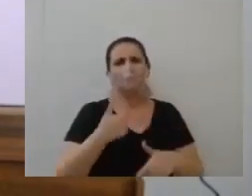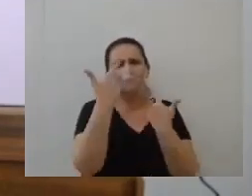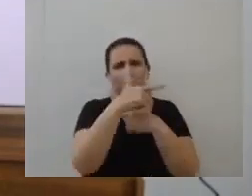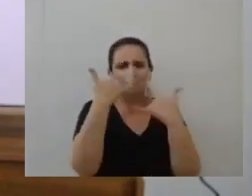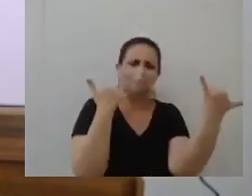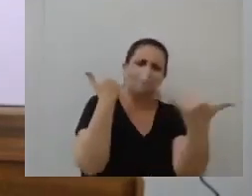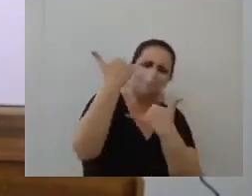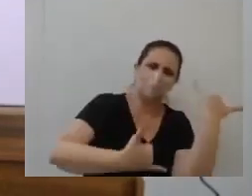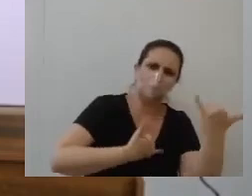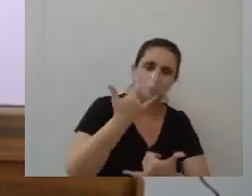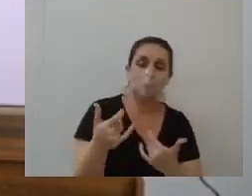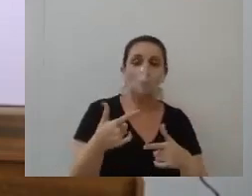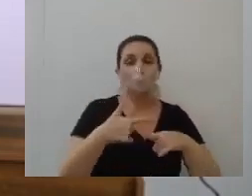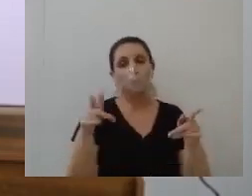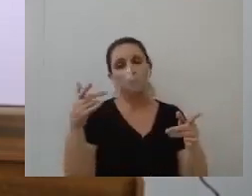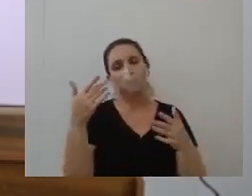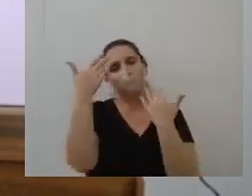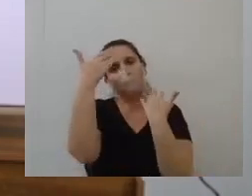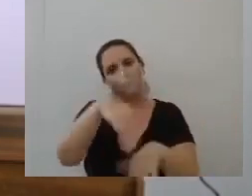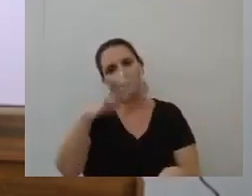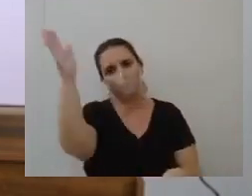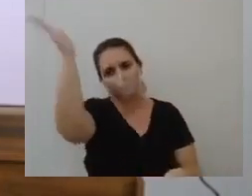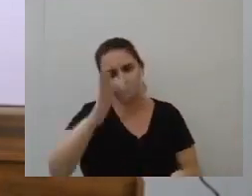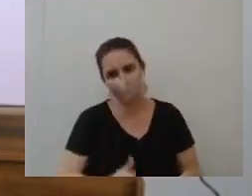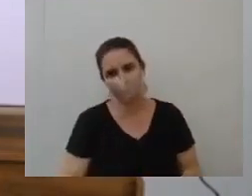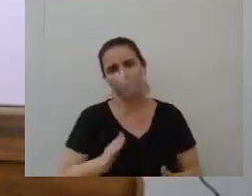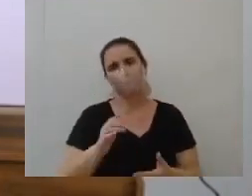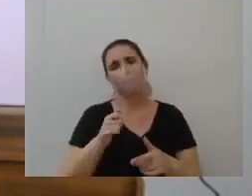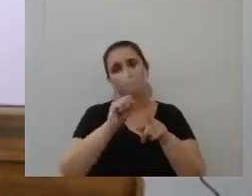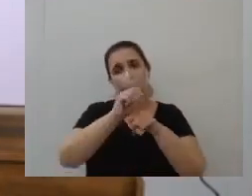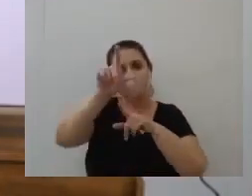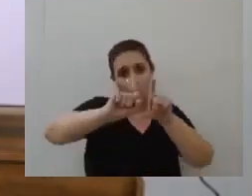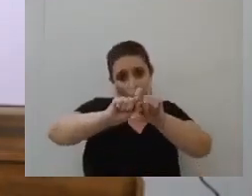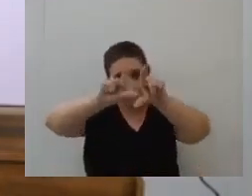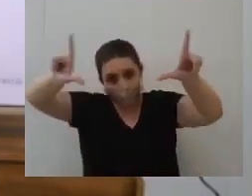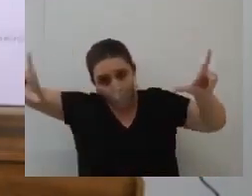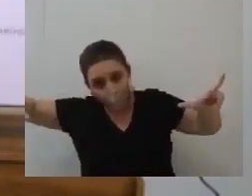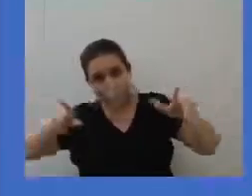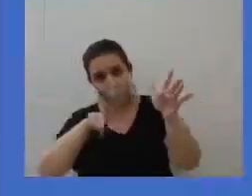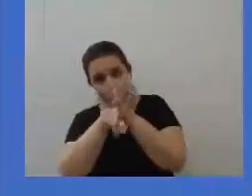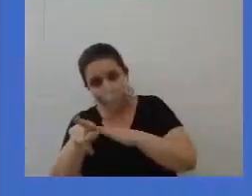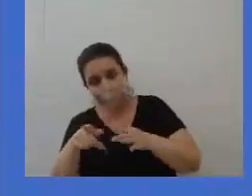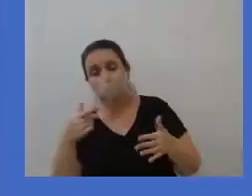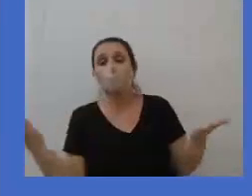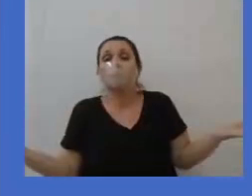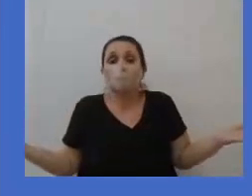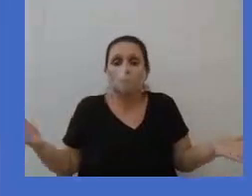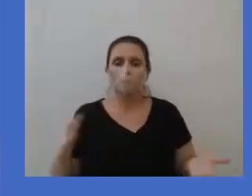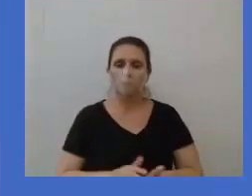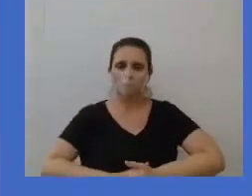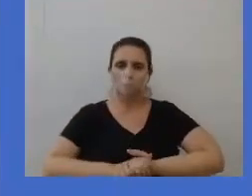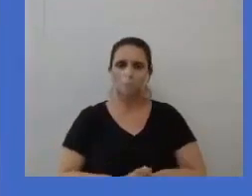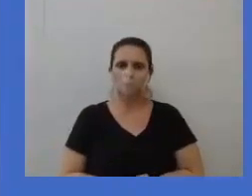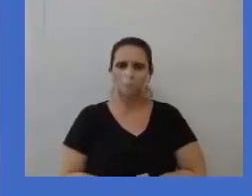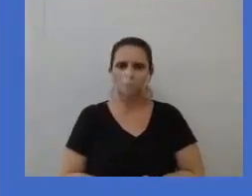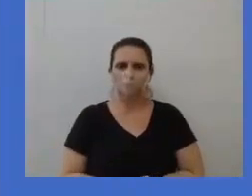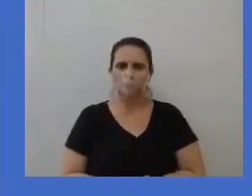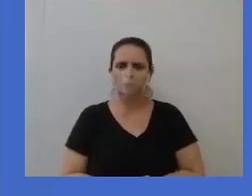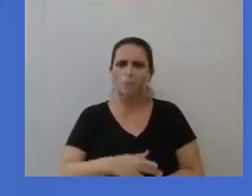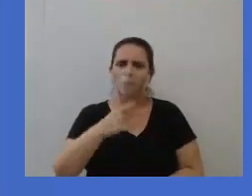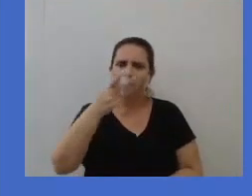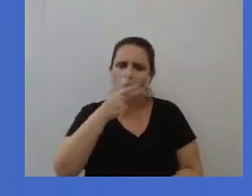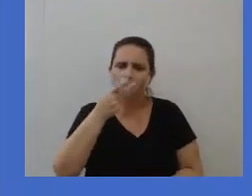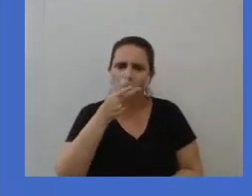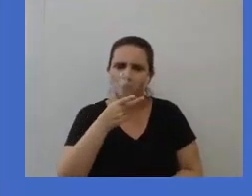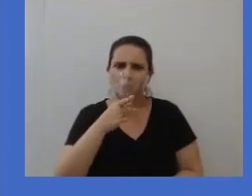mesmo. Só que a Prova Brasil fez a seguinte pergunta, vamos em tela cheia comigo. A Prova Brasil perguntou isso, ó. A fala